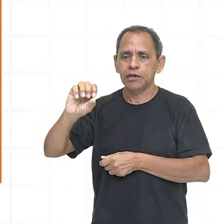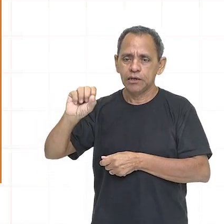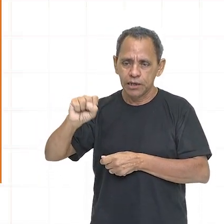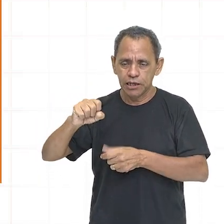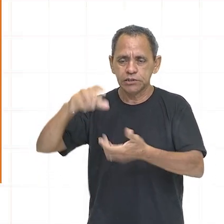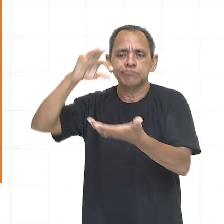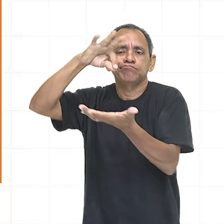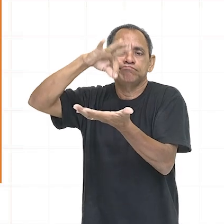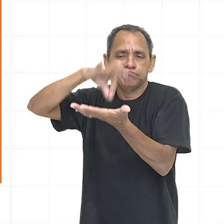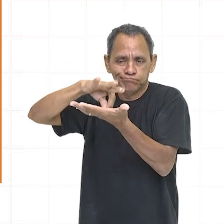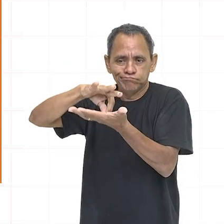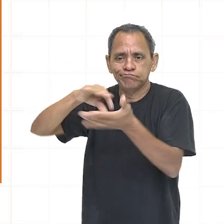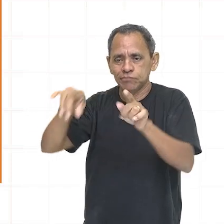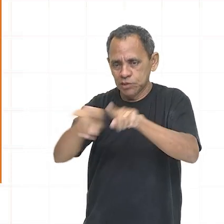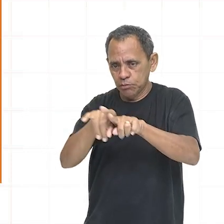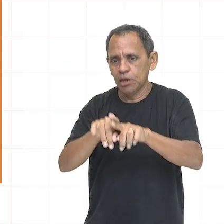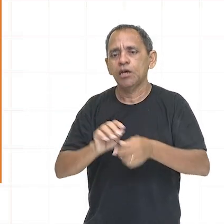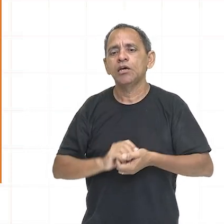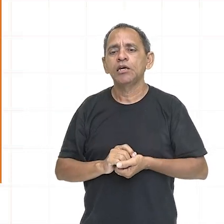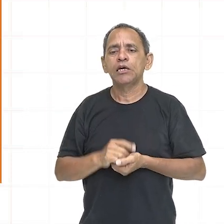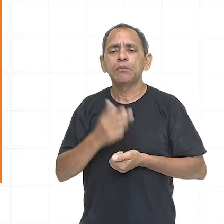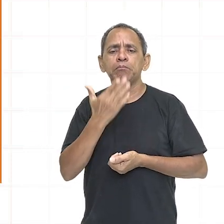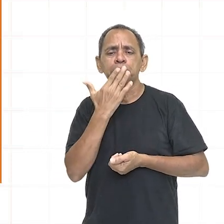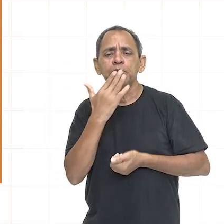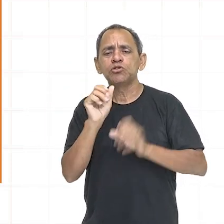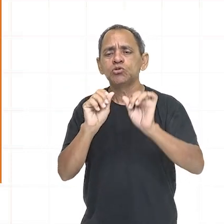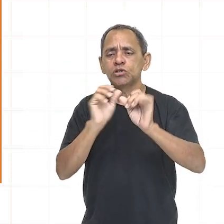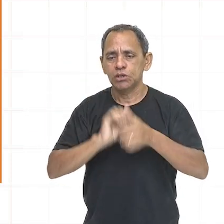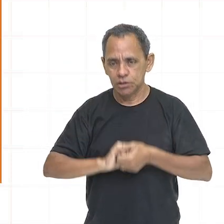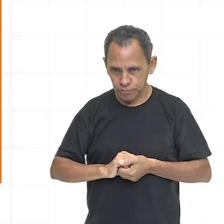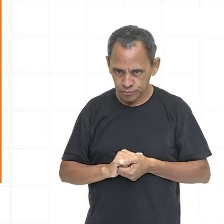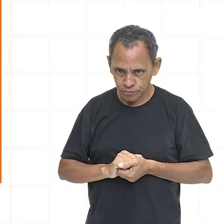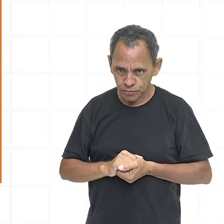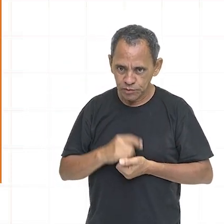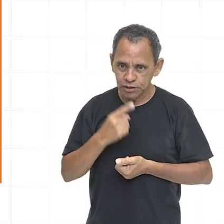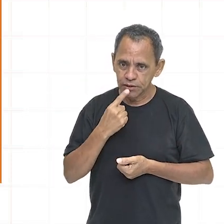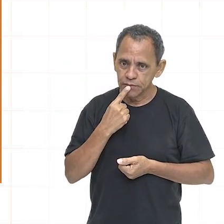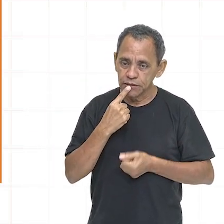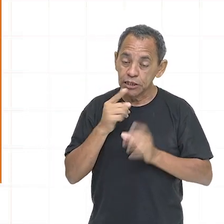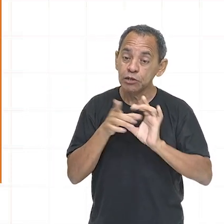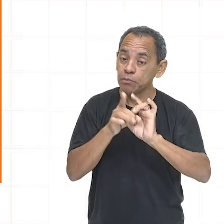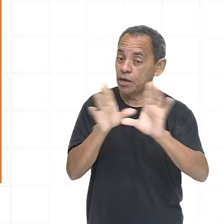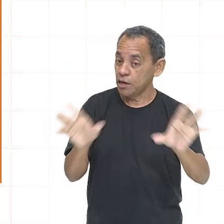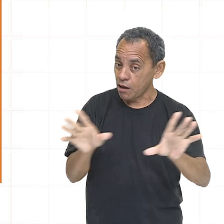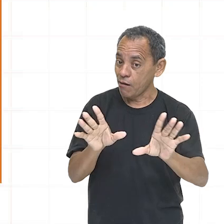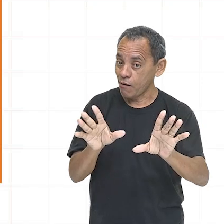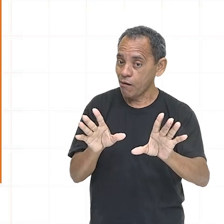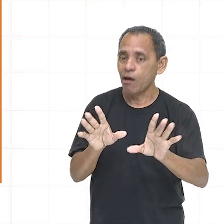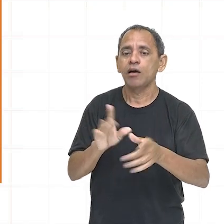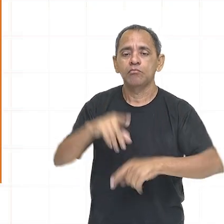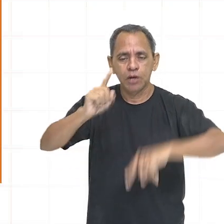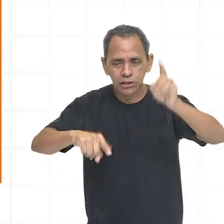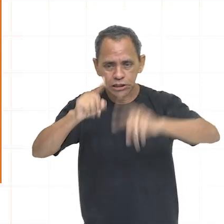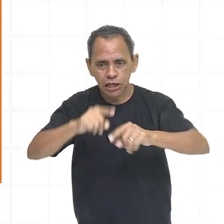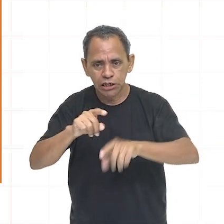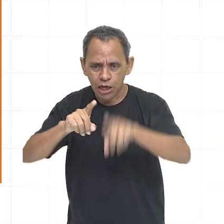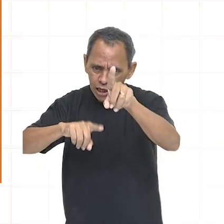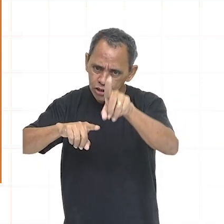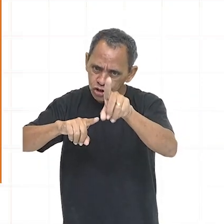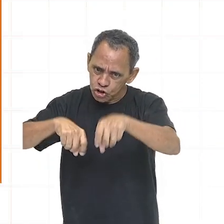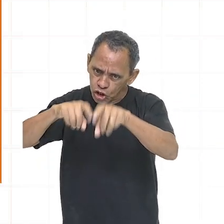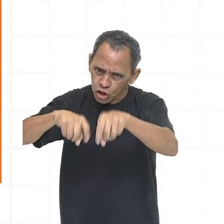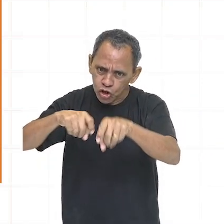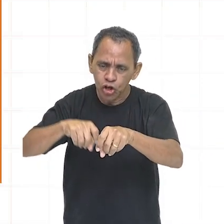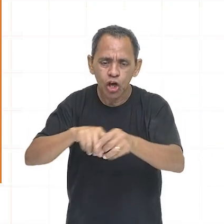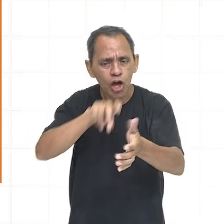área. E isso acaba permitindo uma aplicação mais precisa de insumos agrícolas, a utilização de